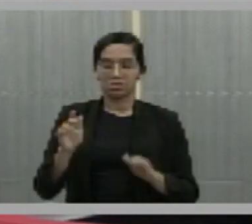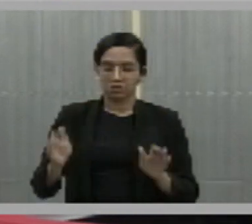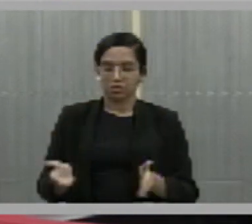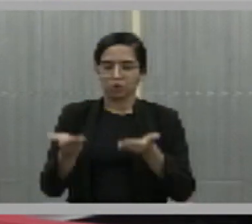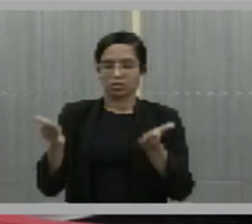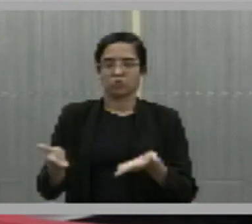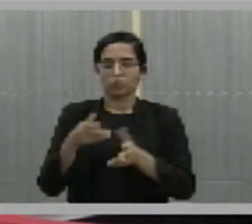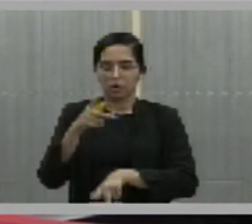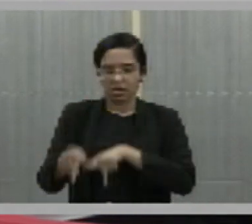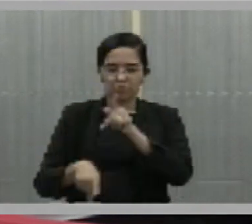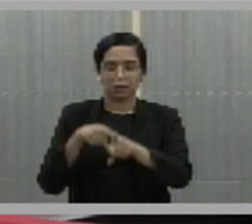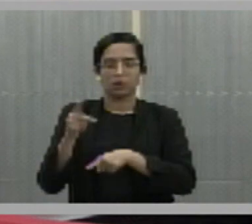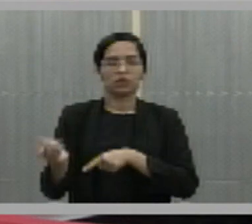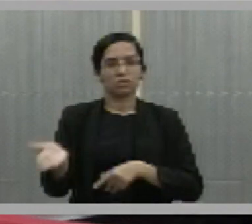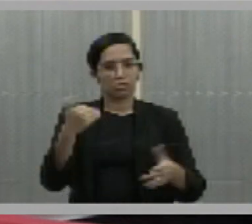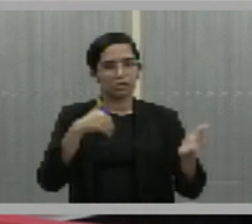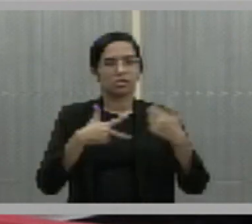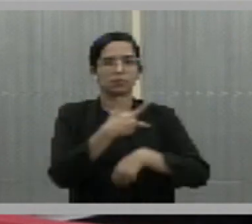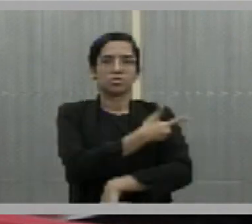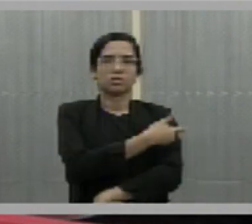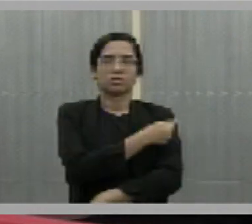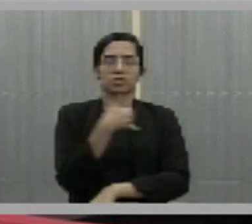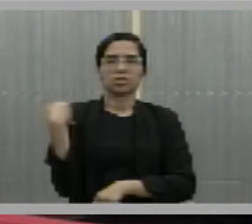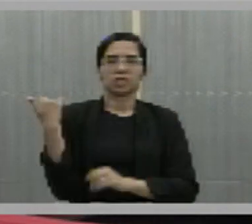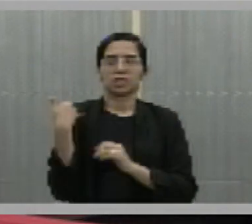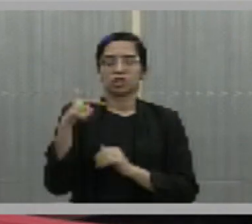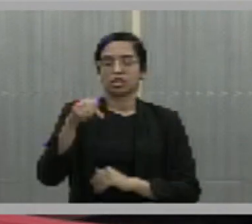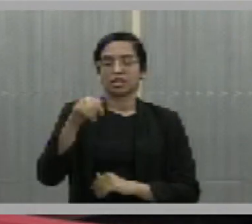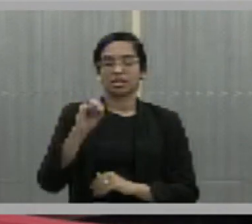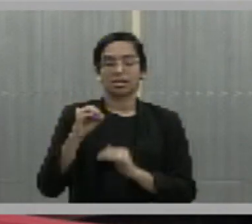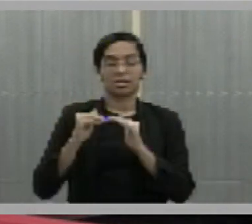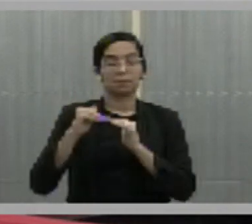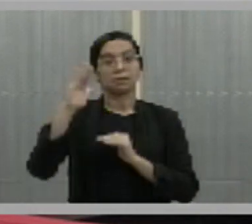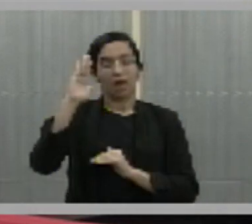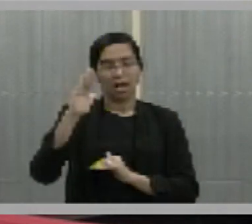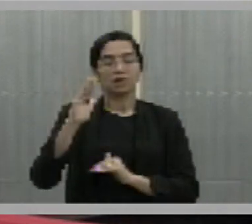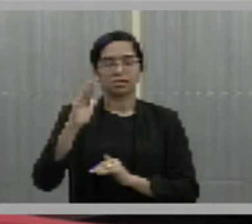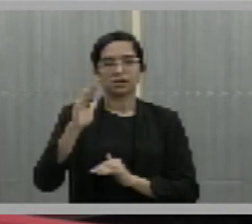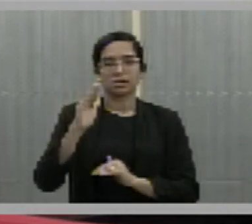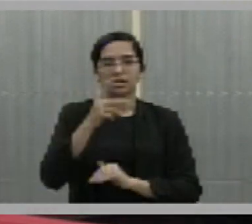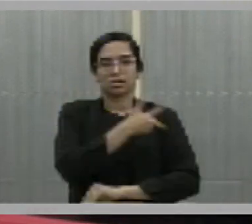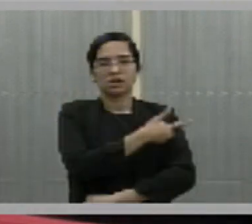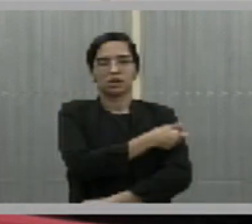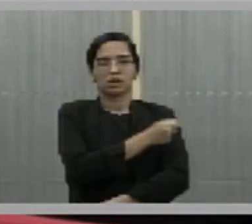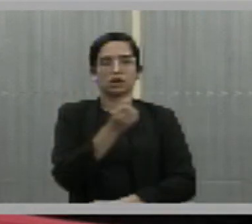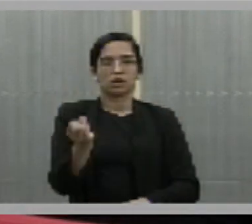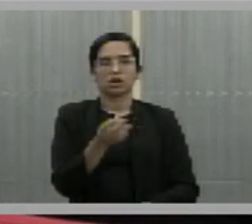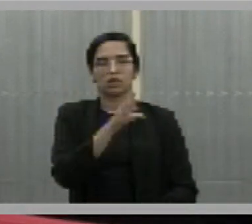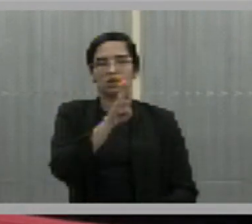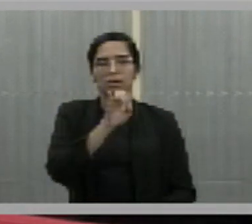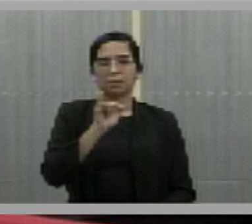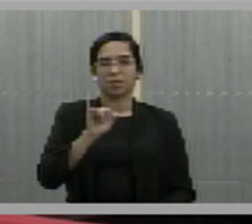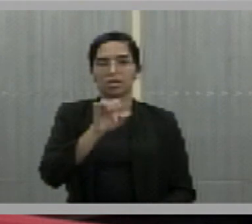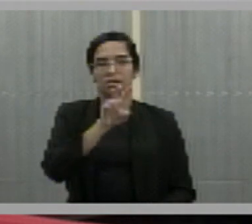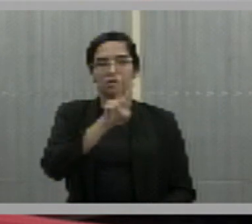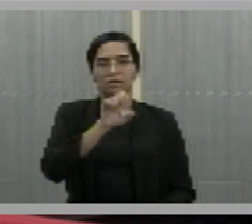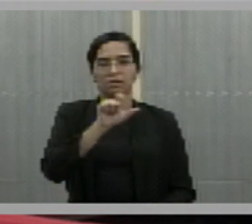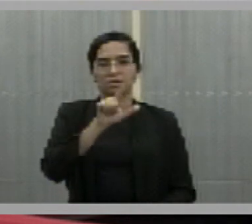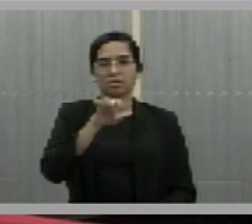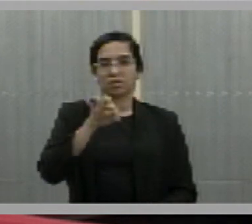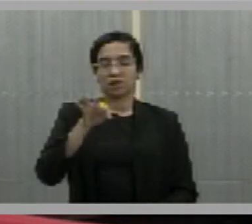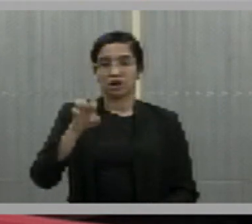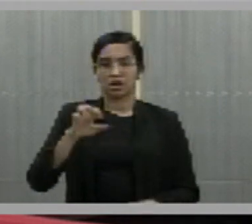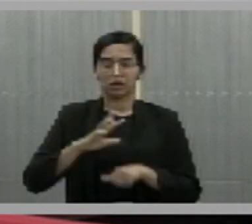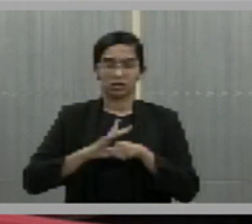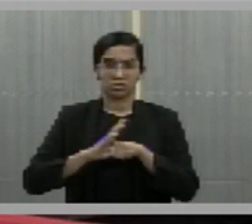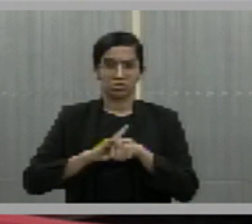a população. Vamos vacinar acima de 70 anos, essa nova vacina bivalente, que é muito importante para uma doença que